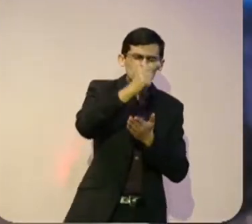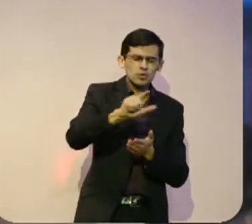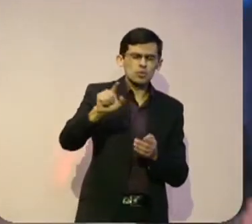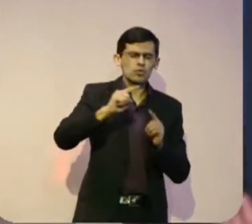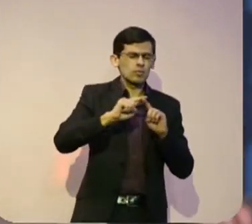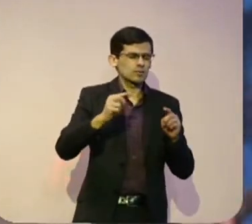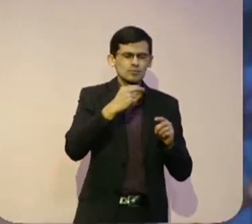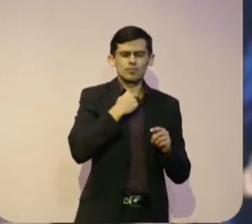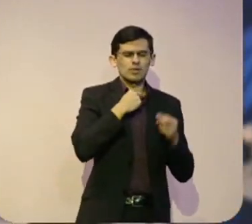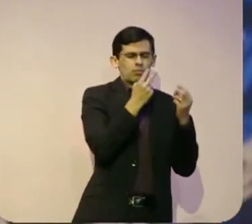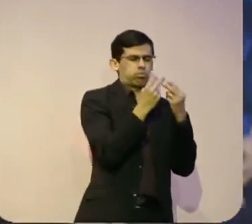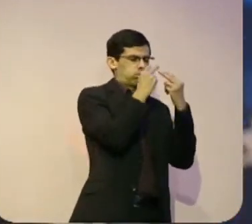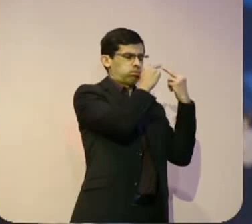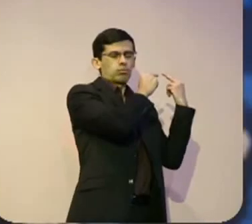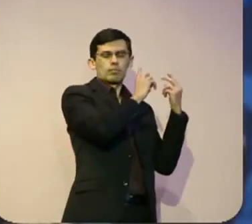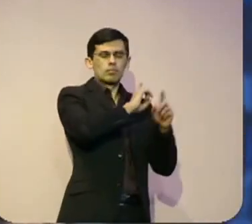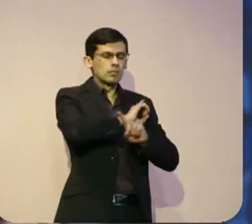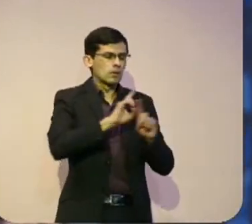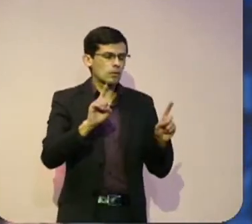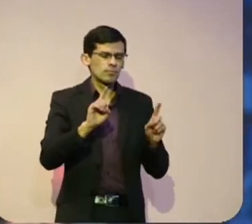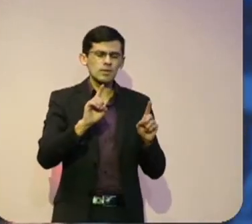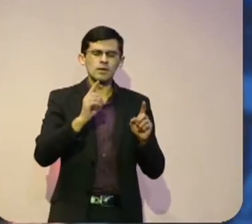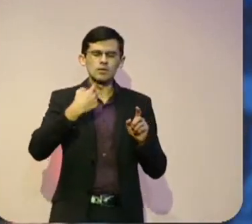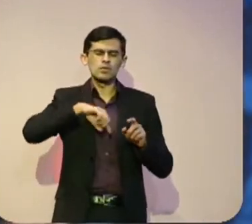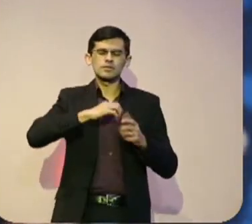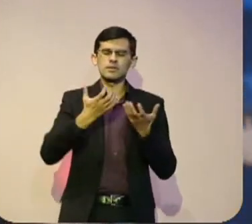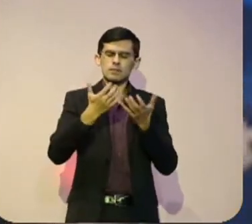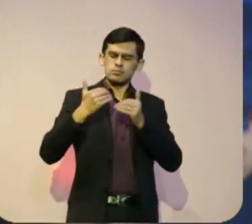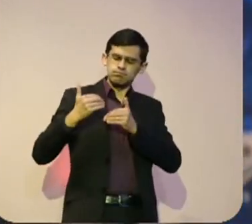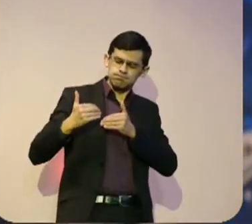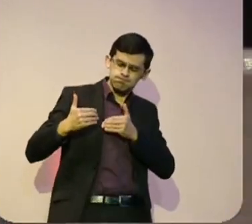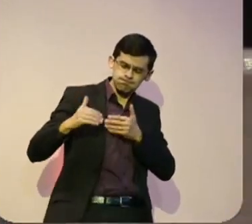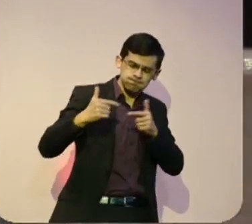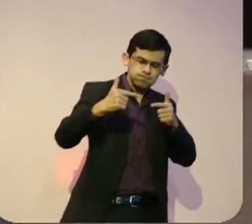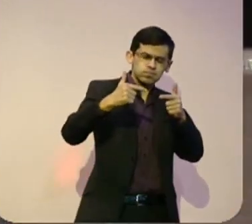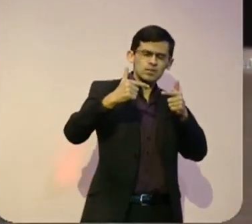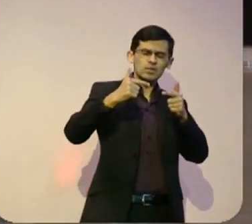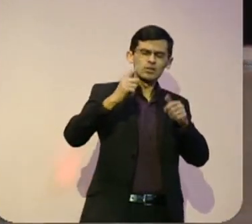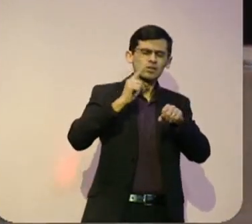não retrocesso. Nós queremos ser aqueles que avançam pela fé